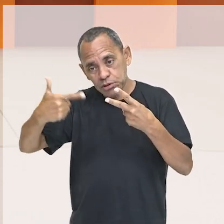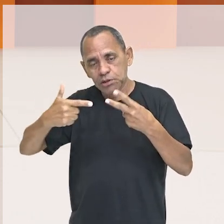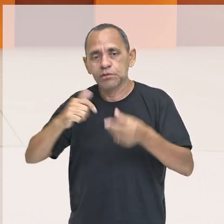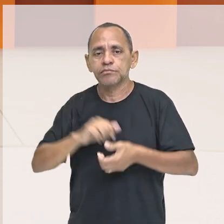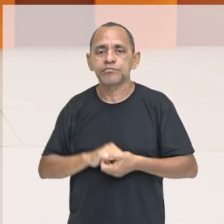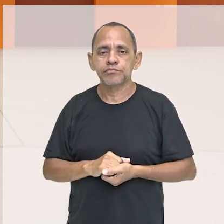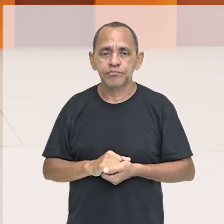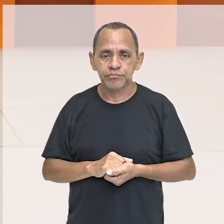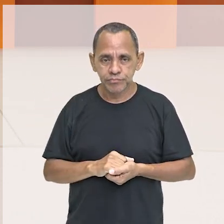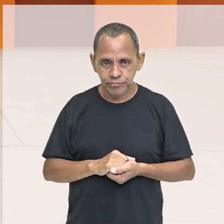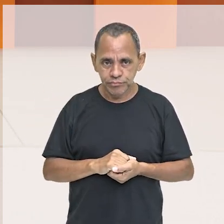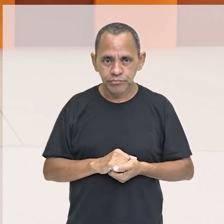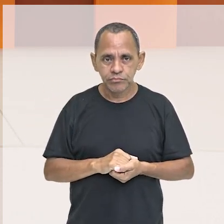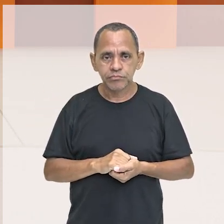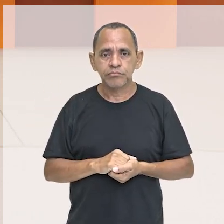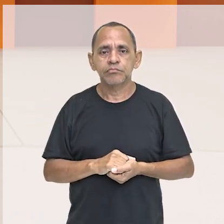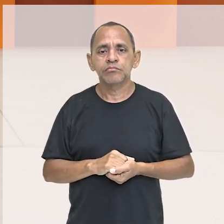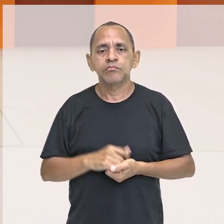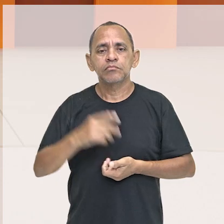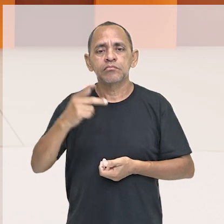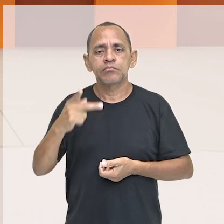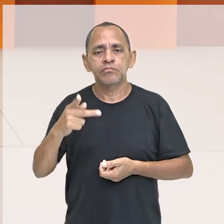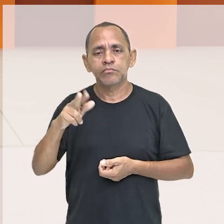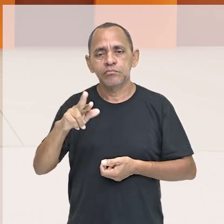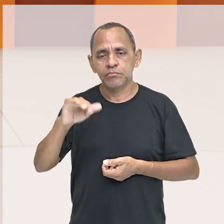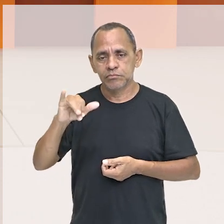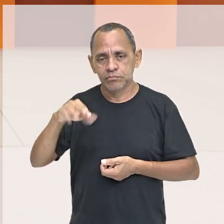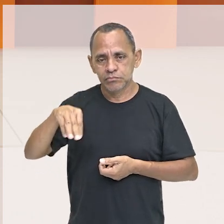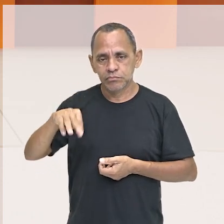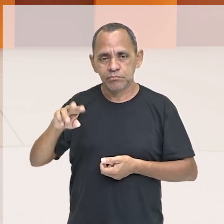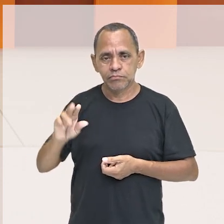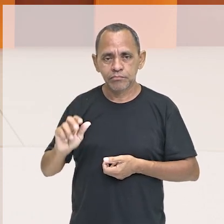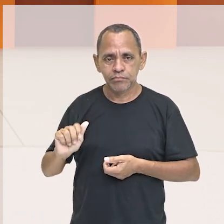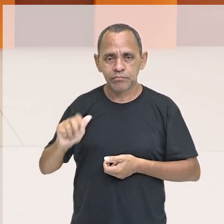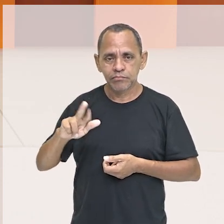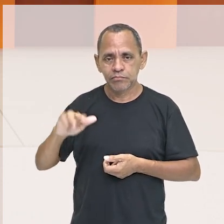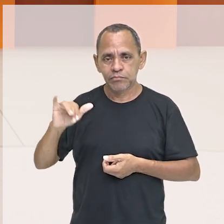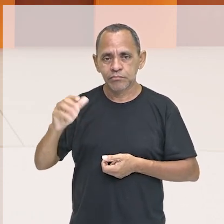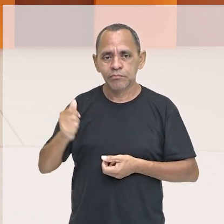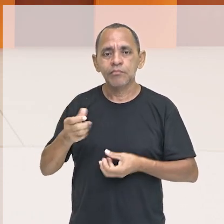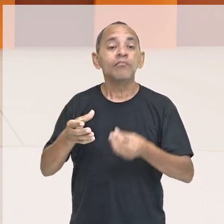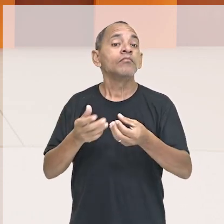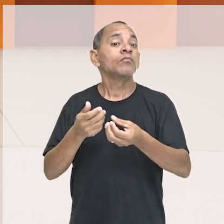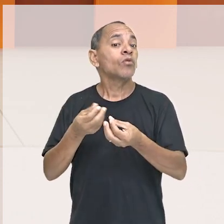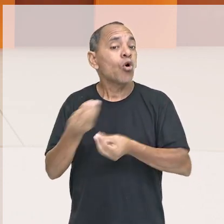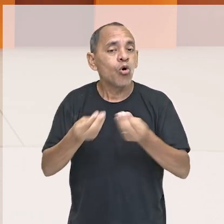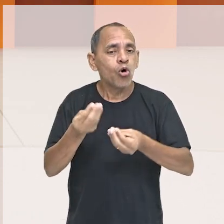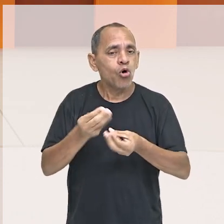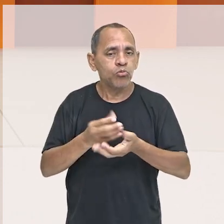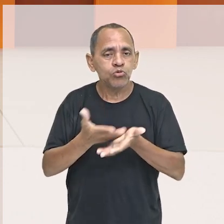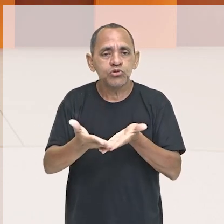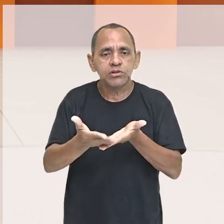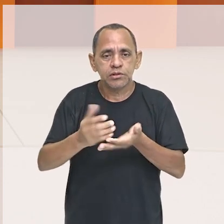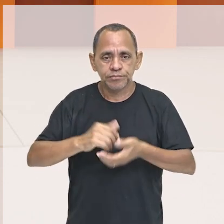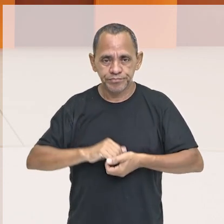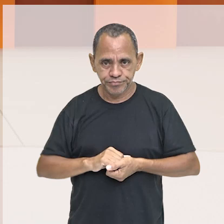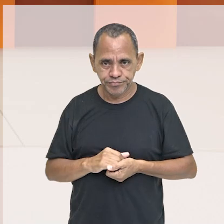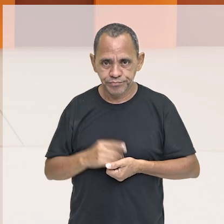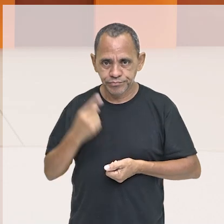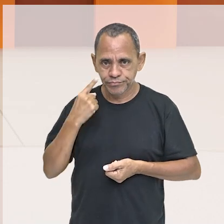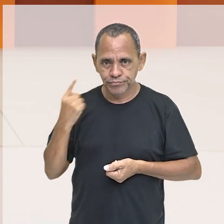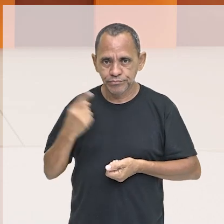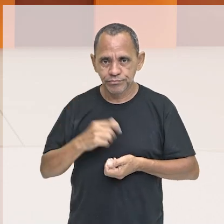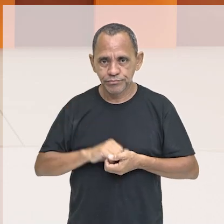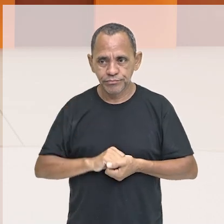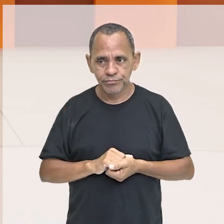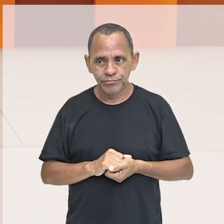chamada de socialização primária, Como é que se dá essa socialização primária? Vamos lá?